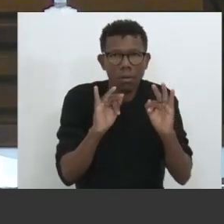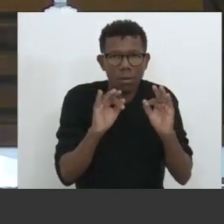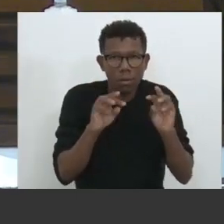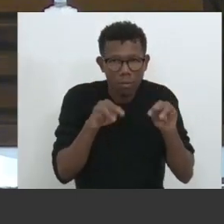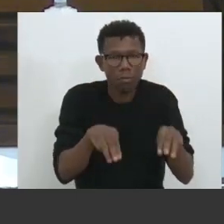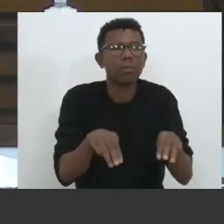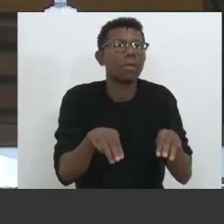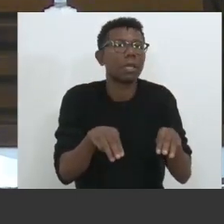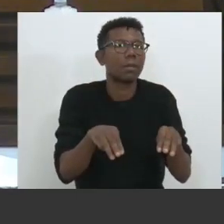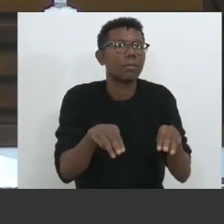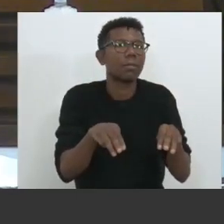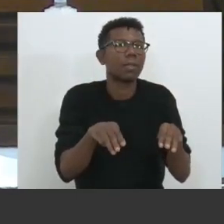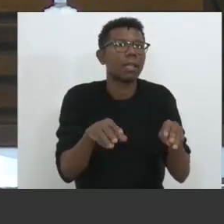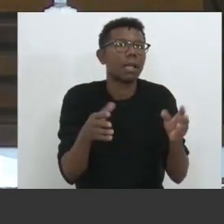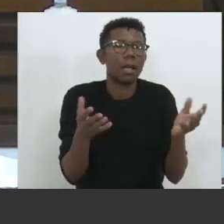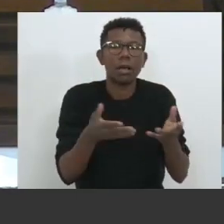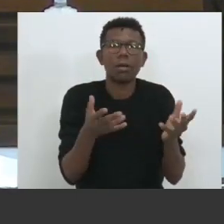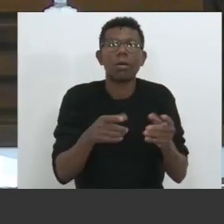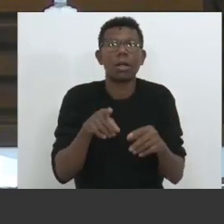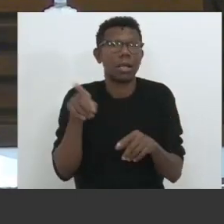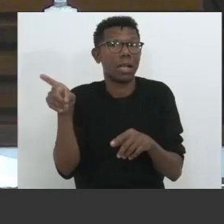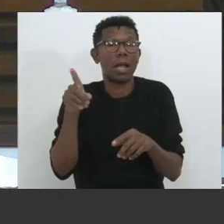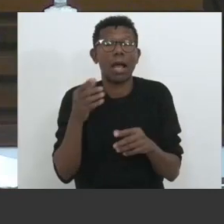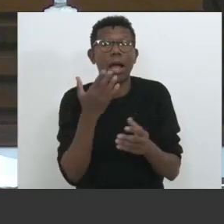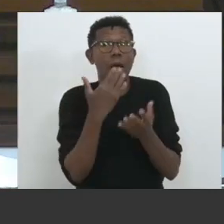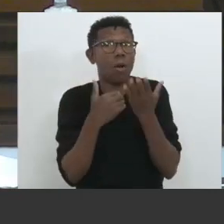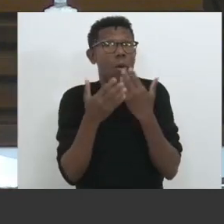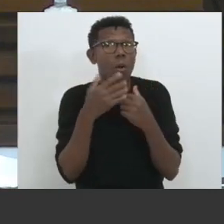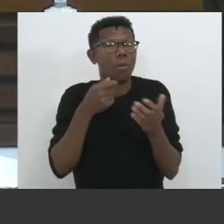que o Jorginho vai pagar um jantar lá no Coco